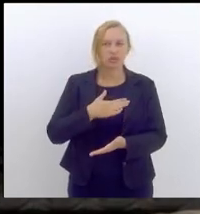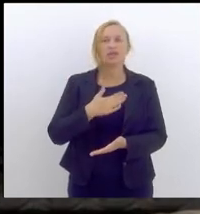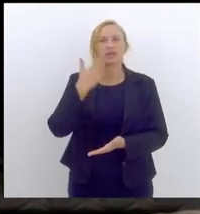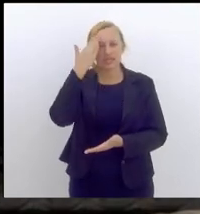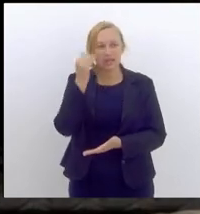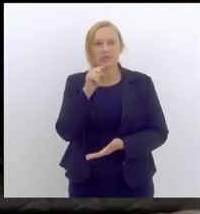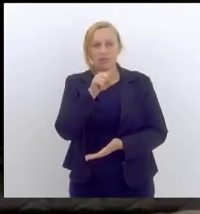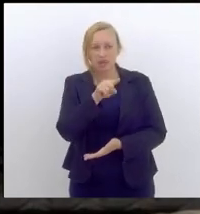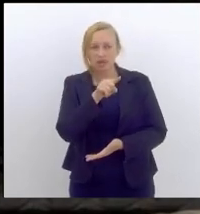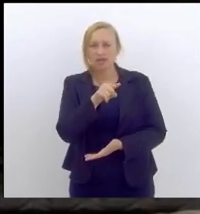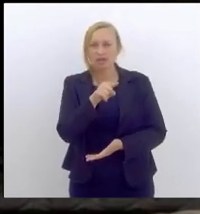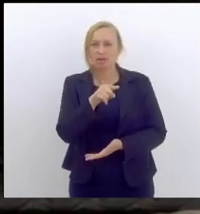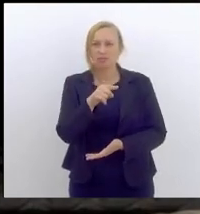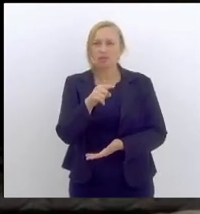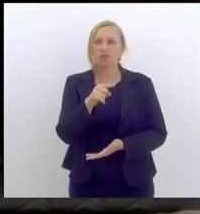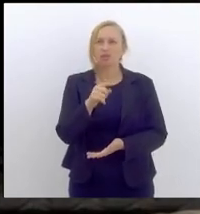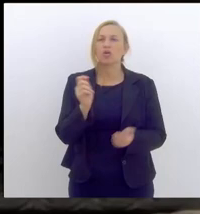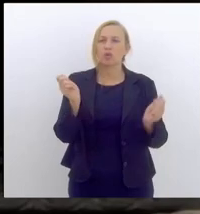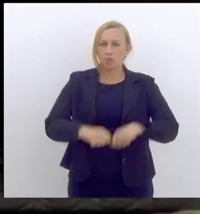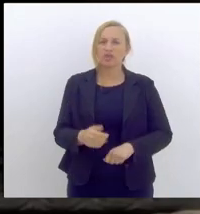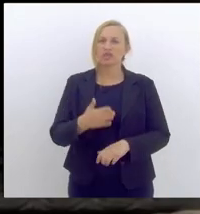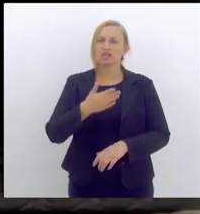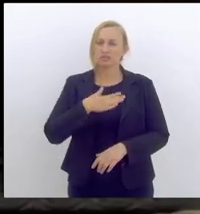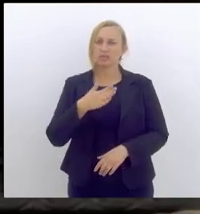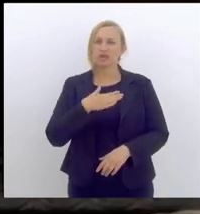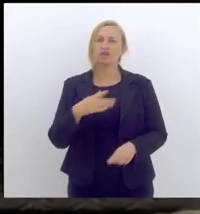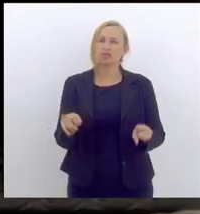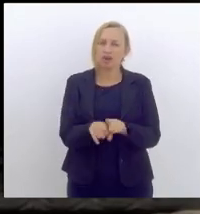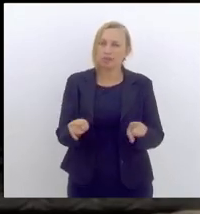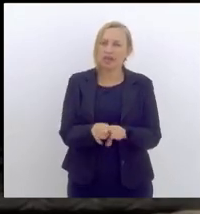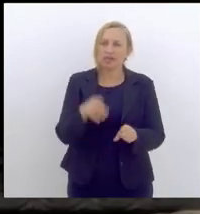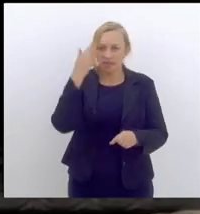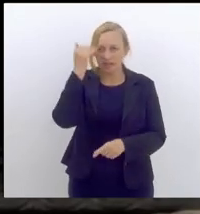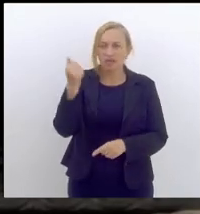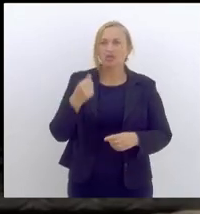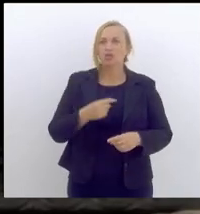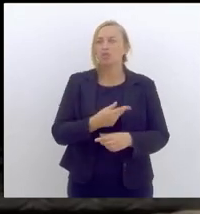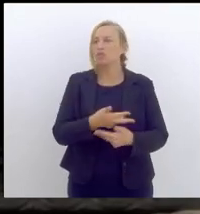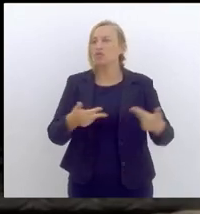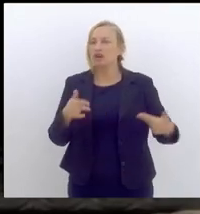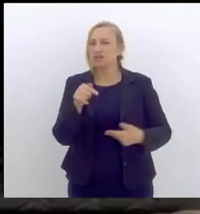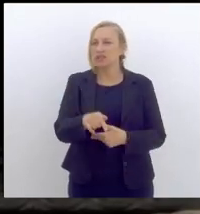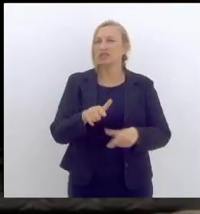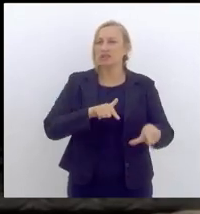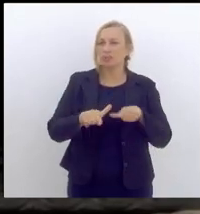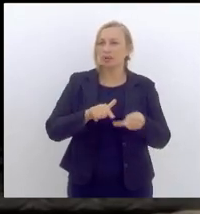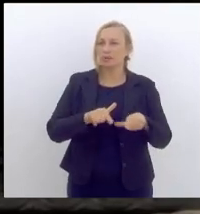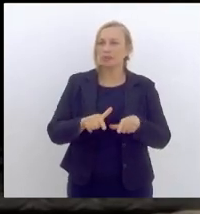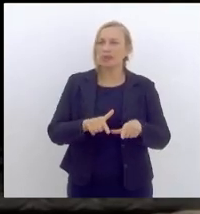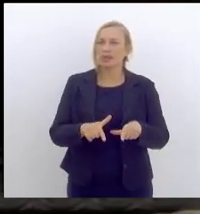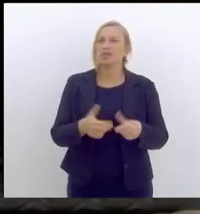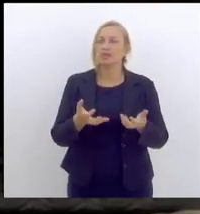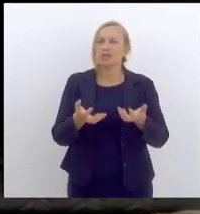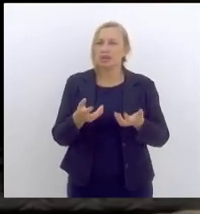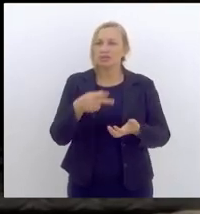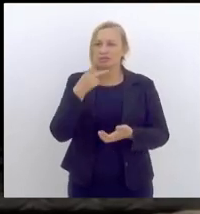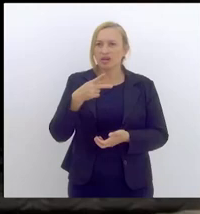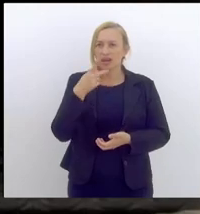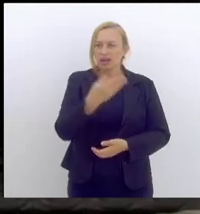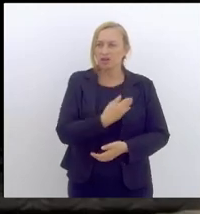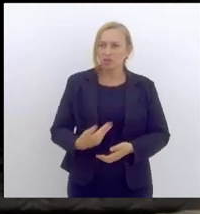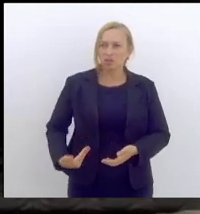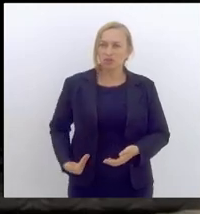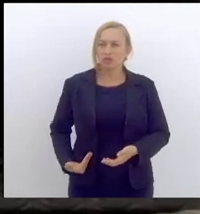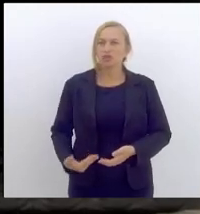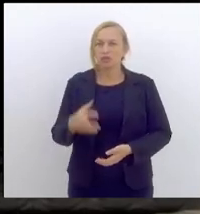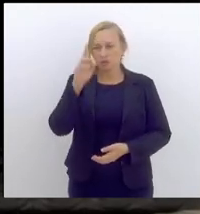espaços. E pude saber também como muitos aqui trabalham. Quero dizer, governador, ao